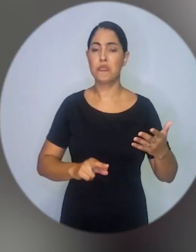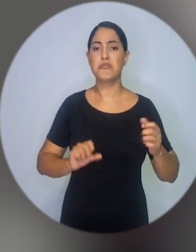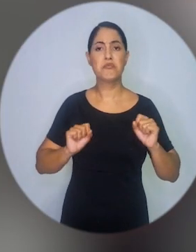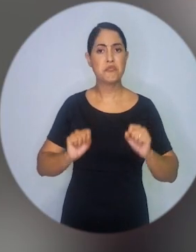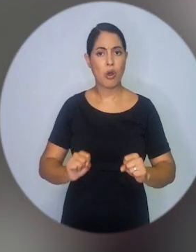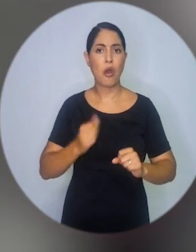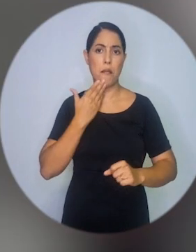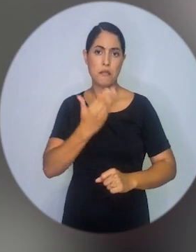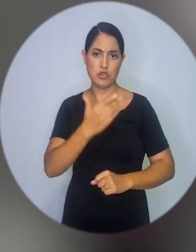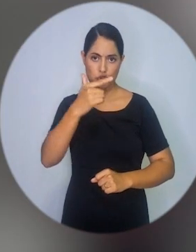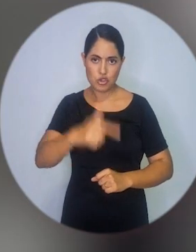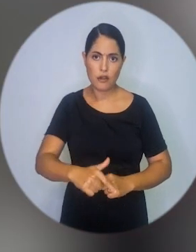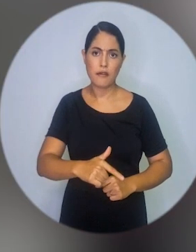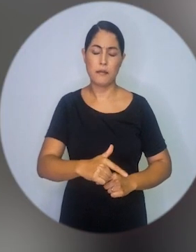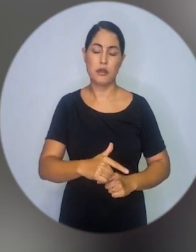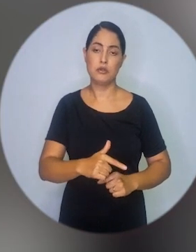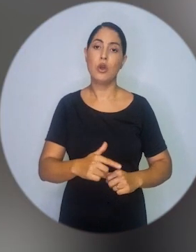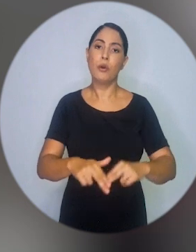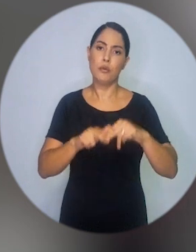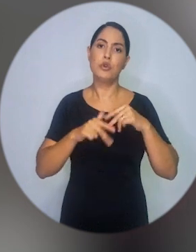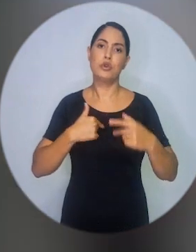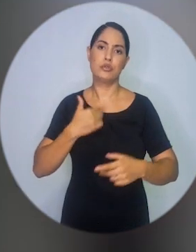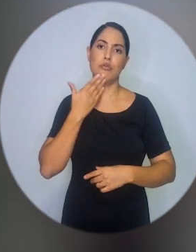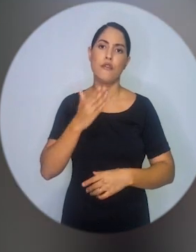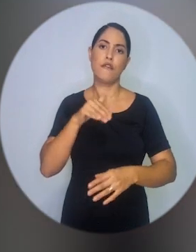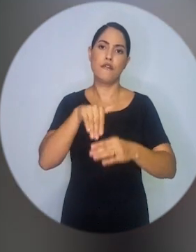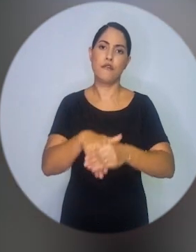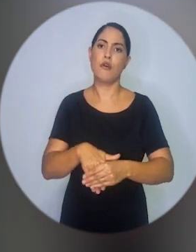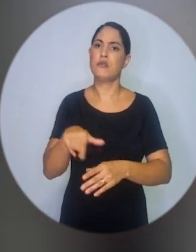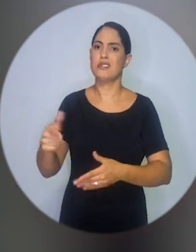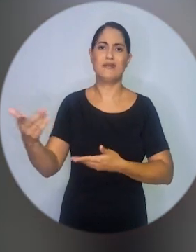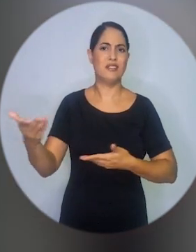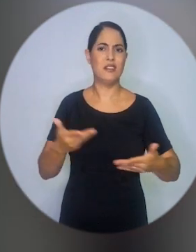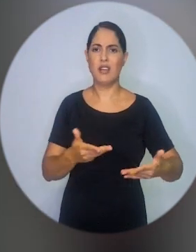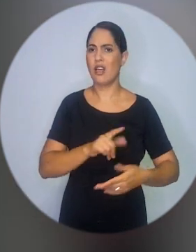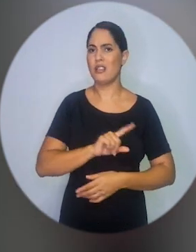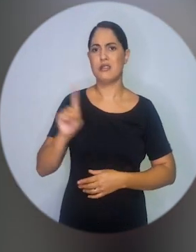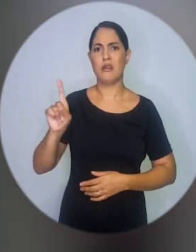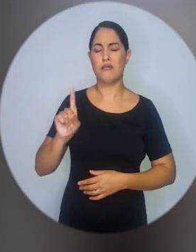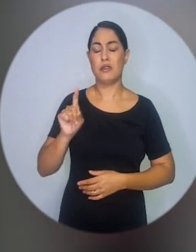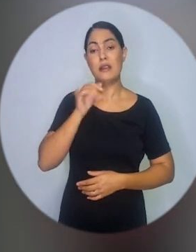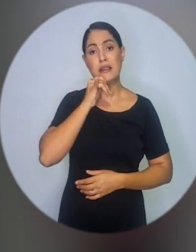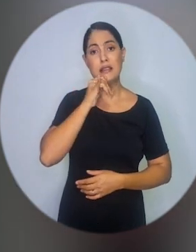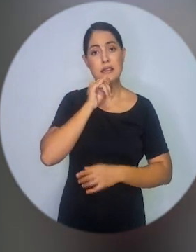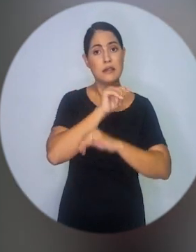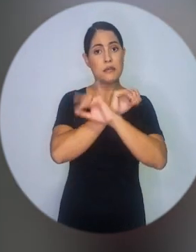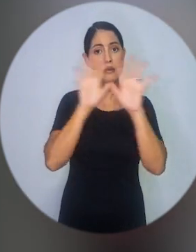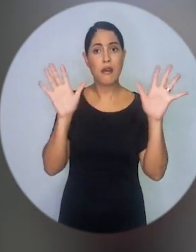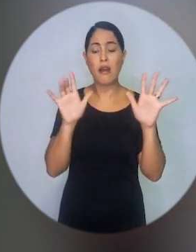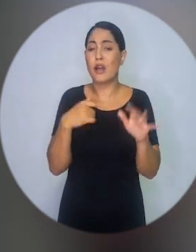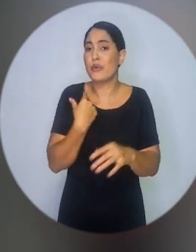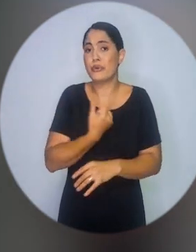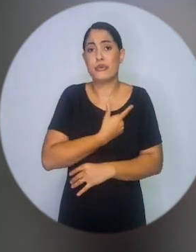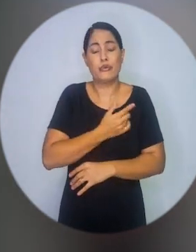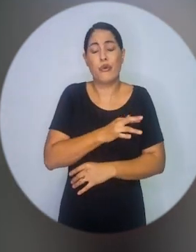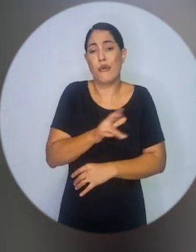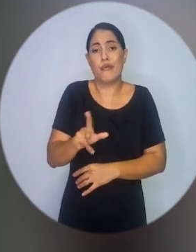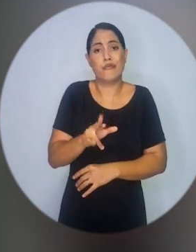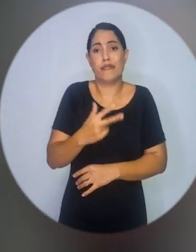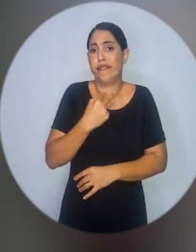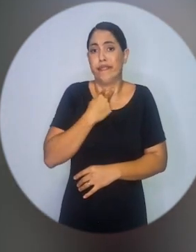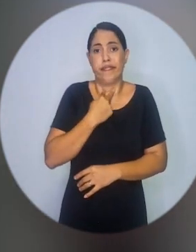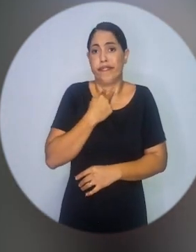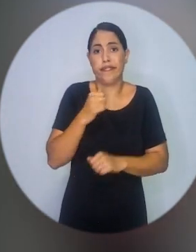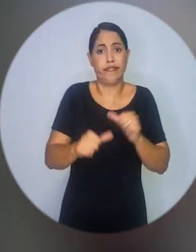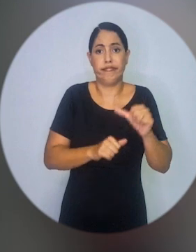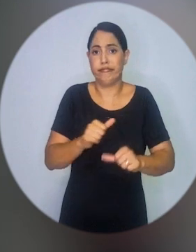relator, possibilidade de recurso ao plenário, voto no sentido do não acolhimento da proposição é aquele caso que realmente não